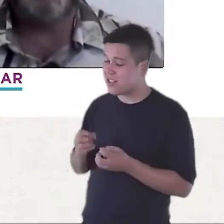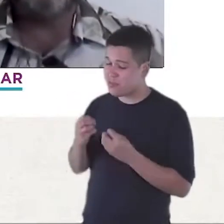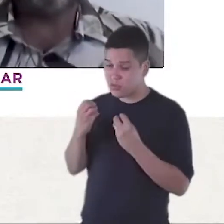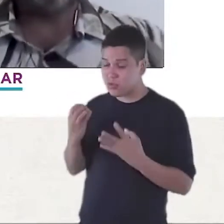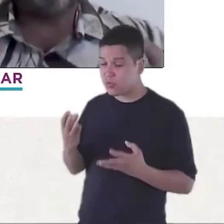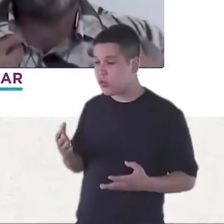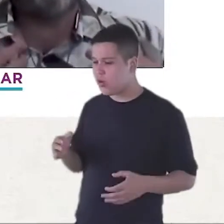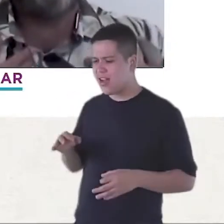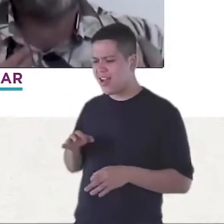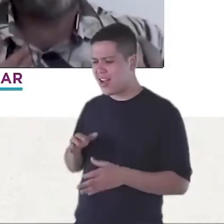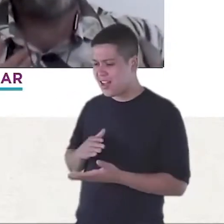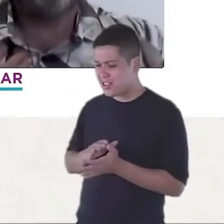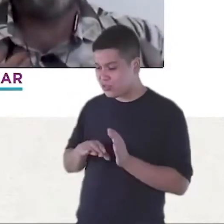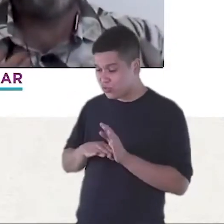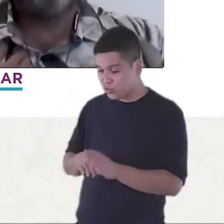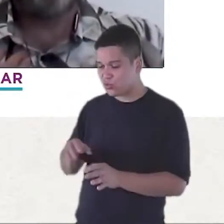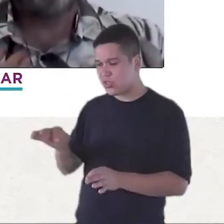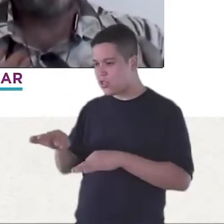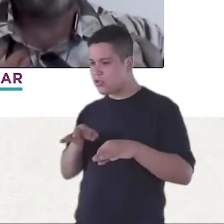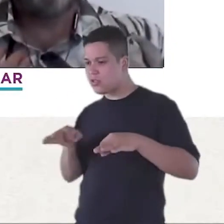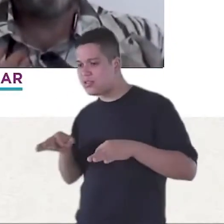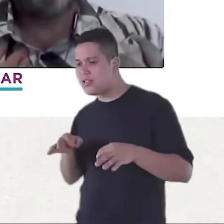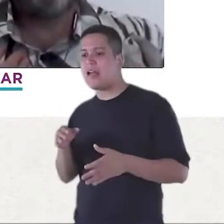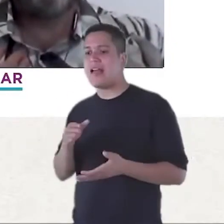organiza. Se você coloca